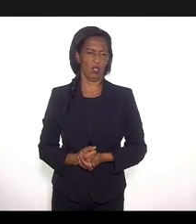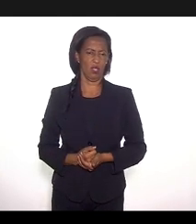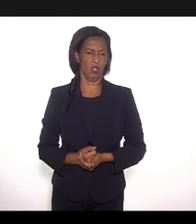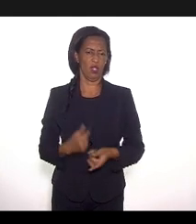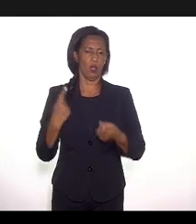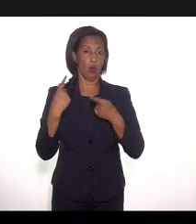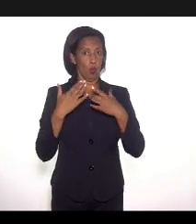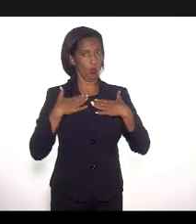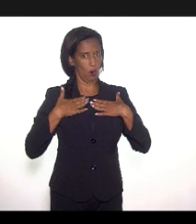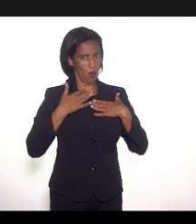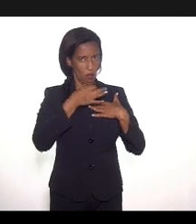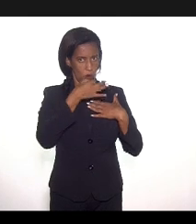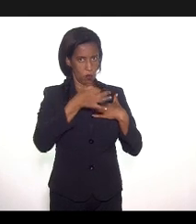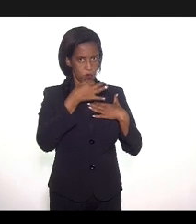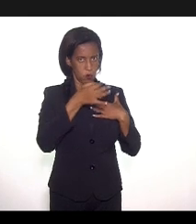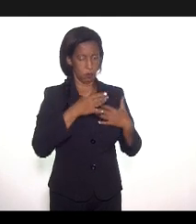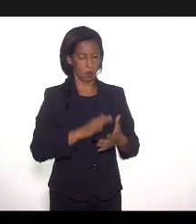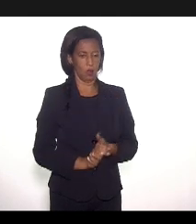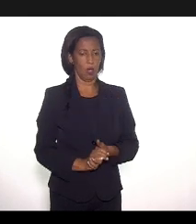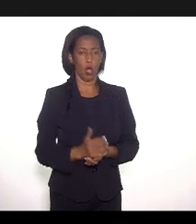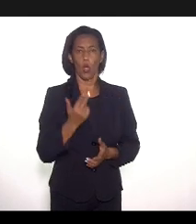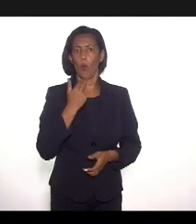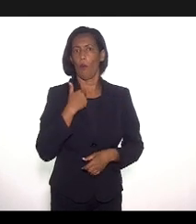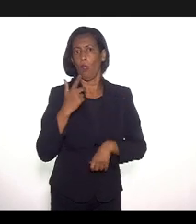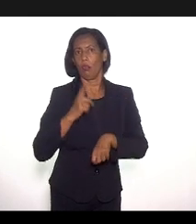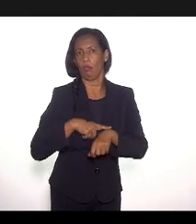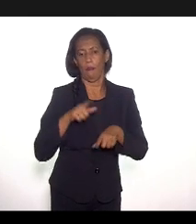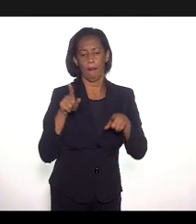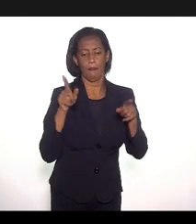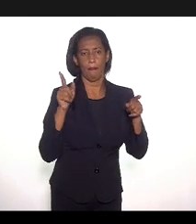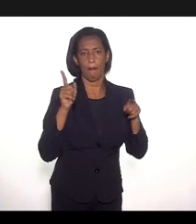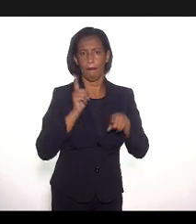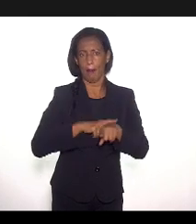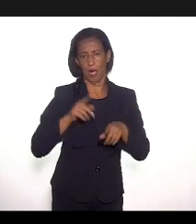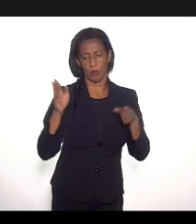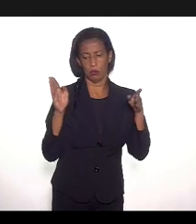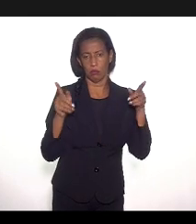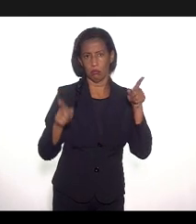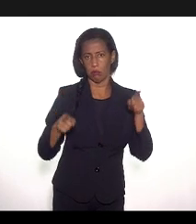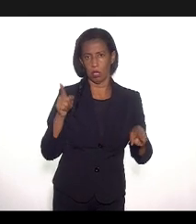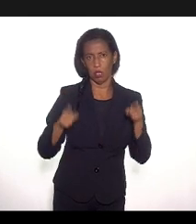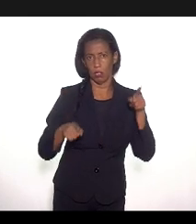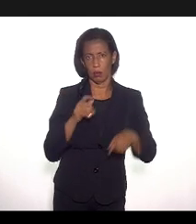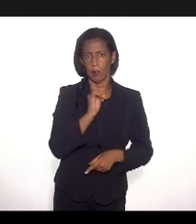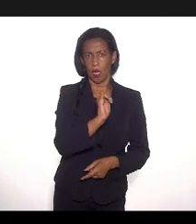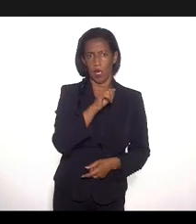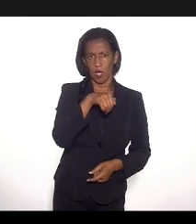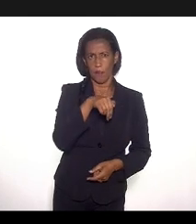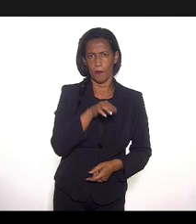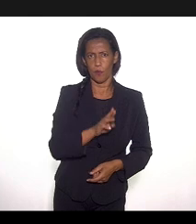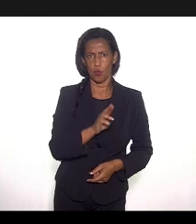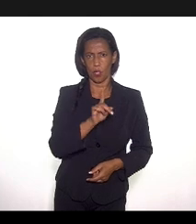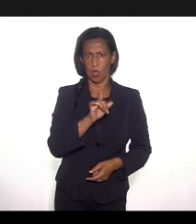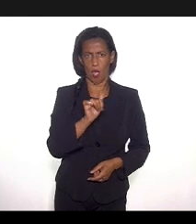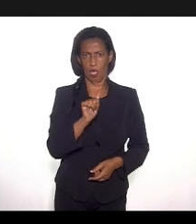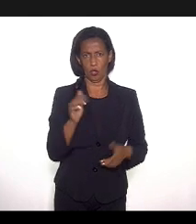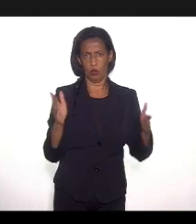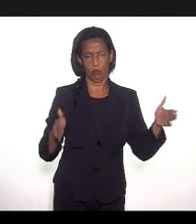meu entendimento, ele não devia estar dando prazo para a imunidade, né? Por mais longevo que seja o